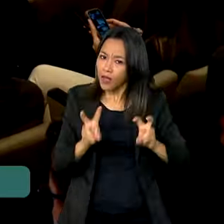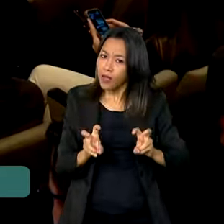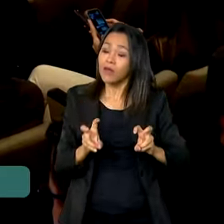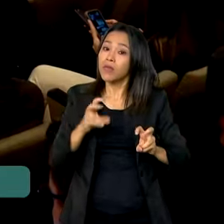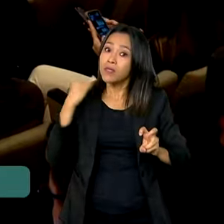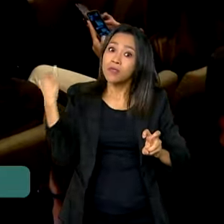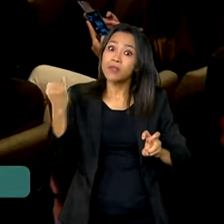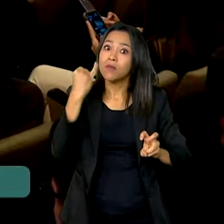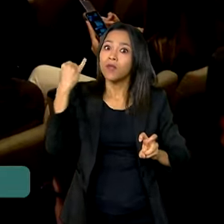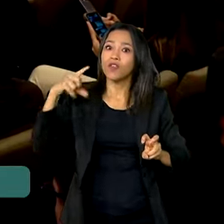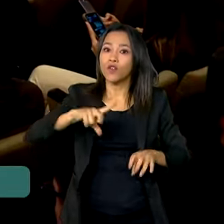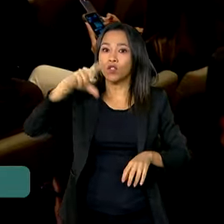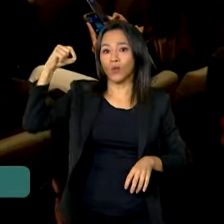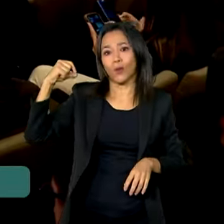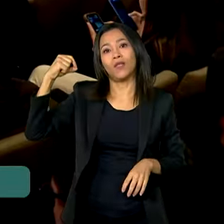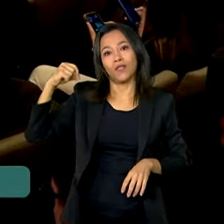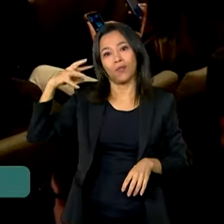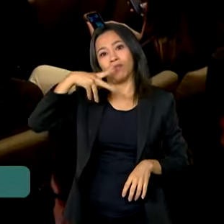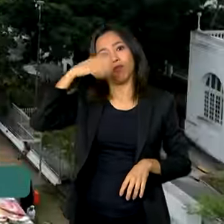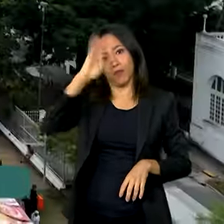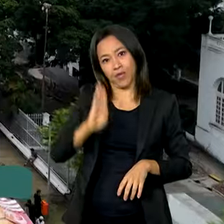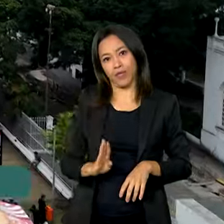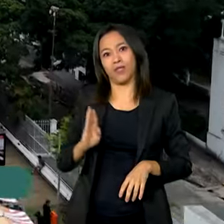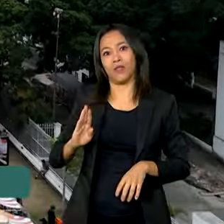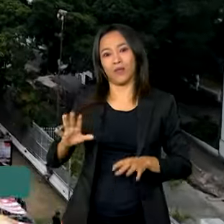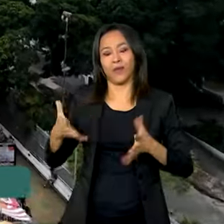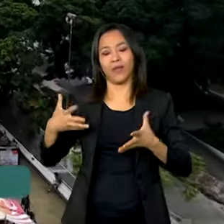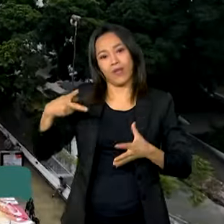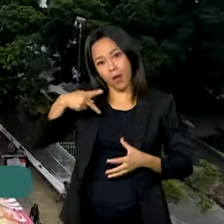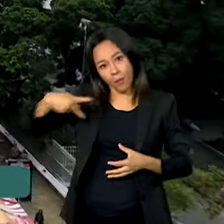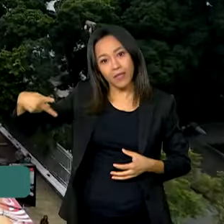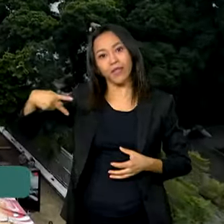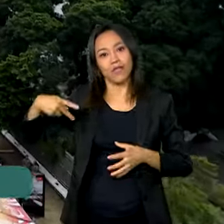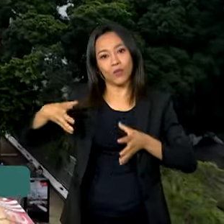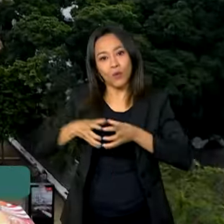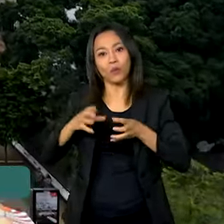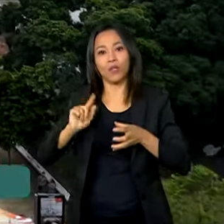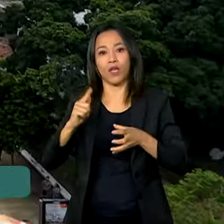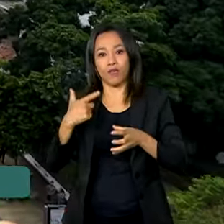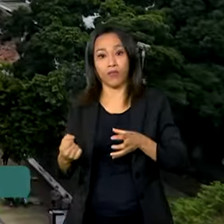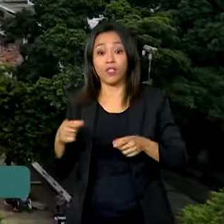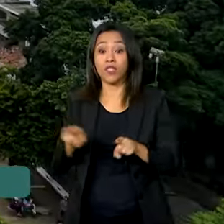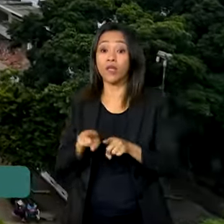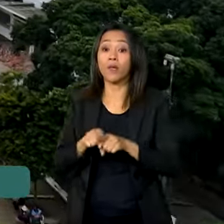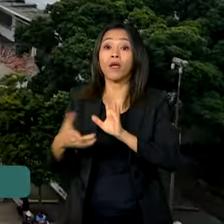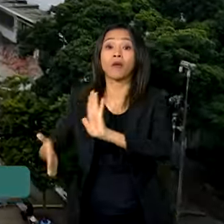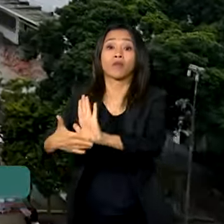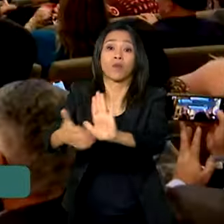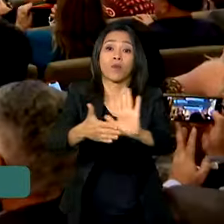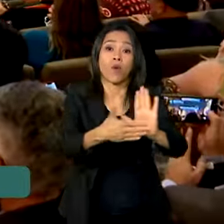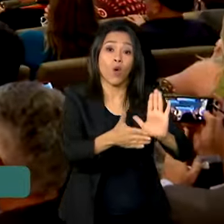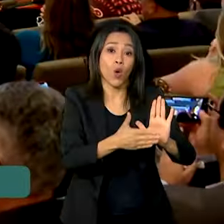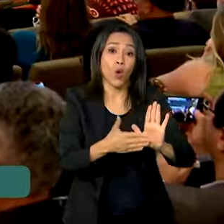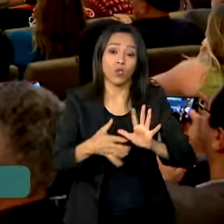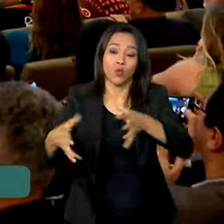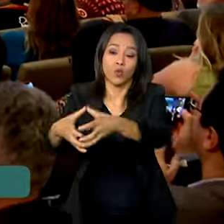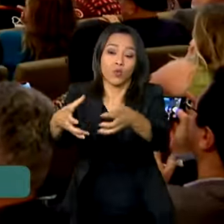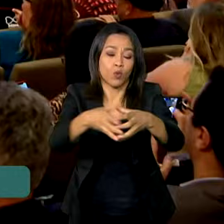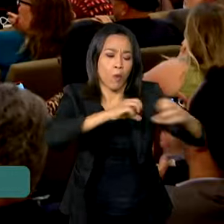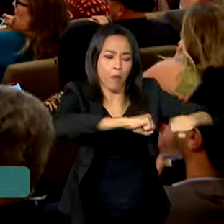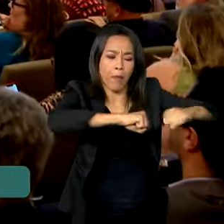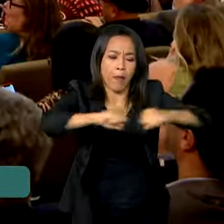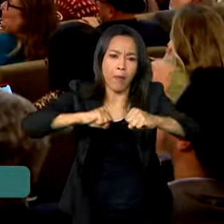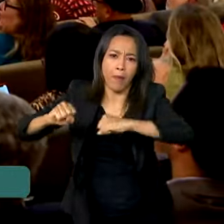pelo Brasil na presidência do G20 e também sobre os temas propostos pelos movimentos sociais. O documento